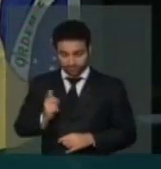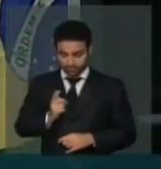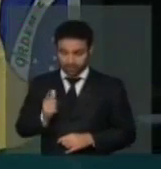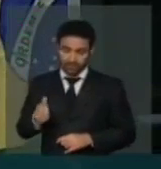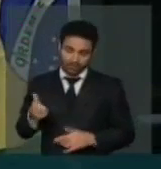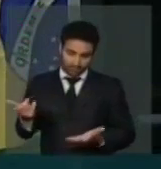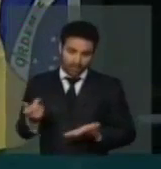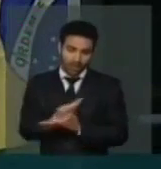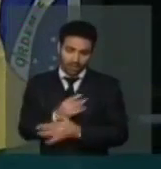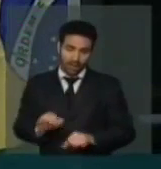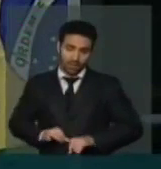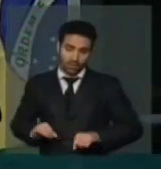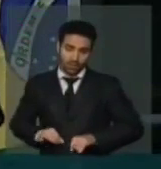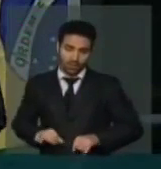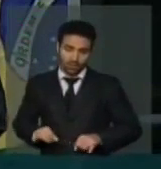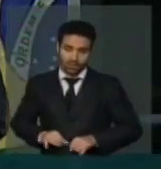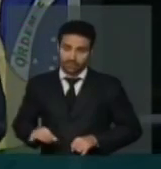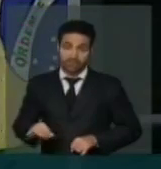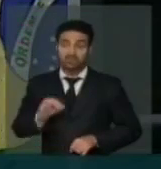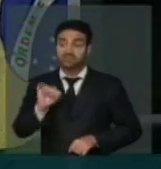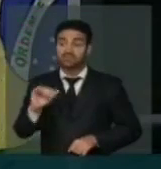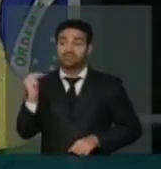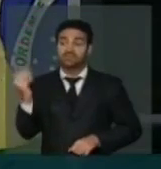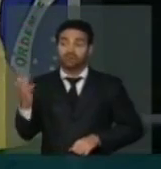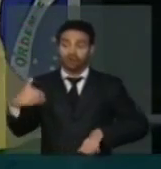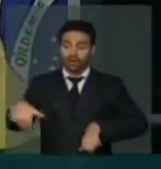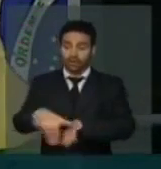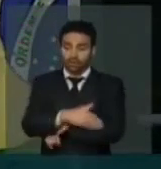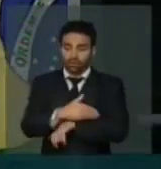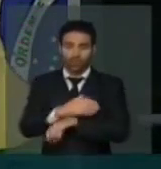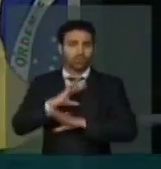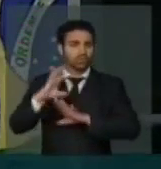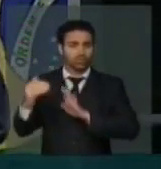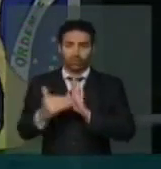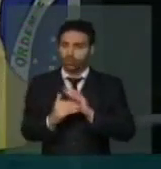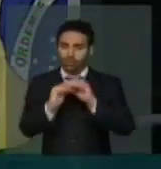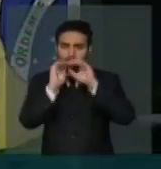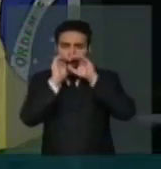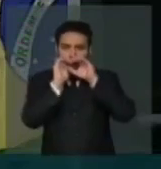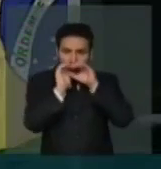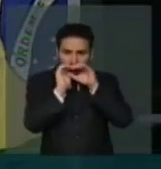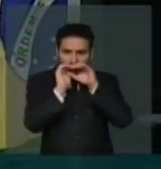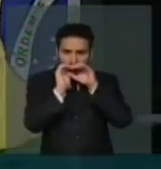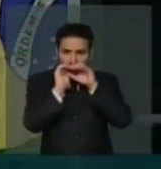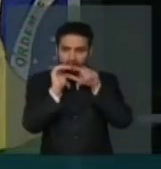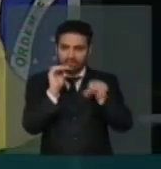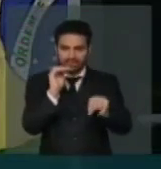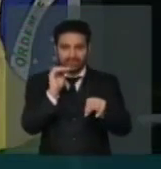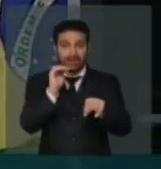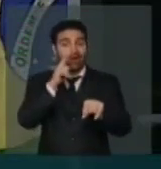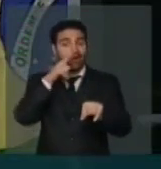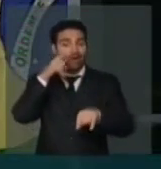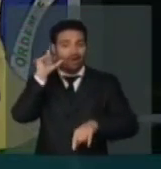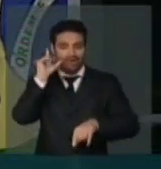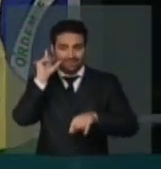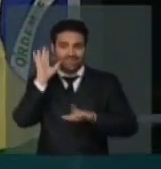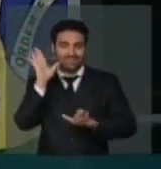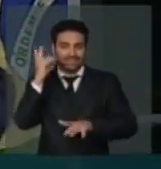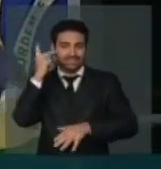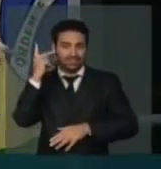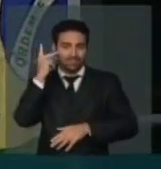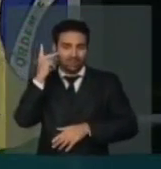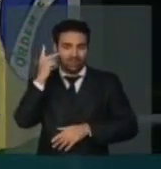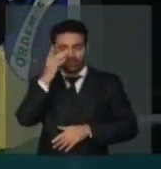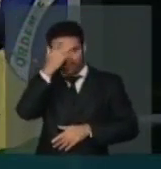frutos. Não pode sair às ruas, que vem sendo vaiada. Foi vaiada ontem em São